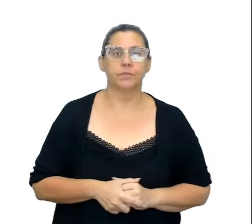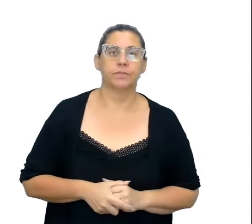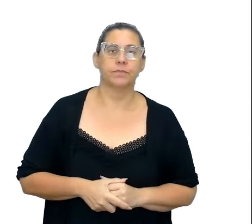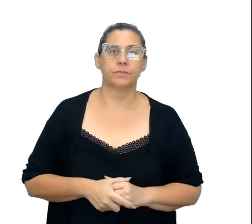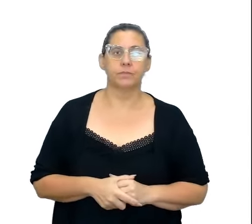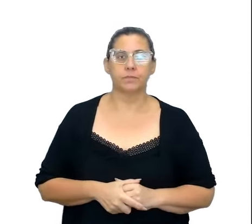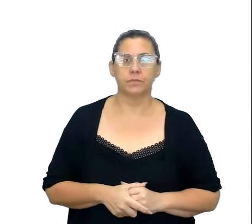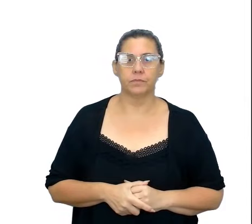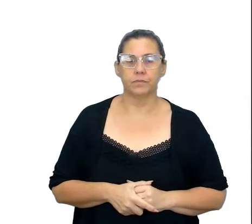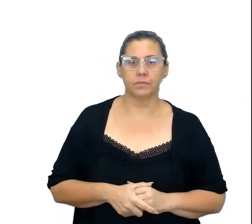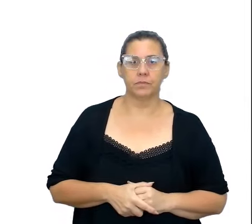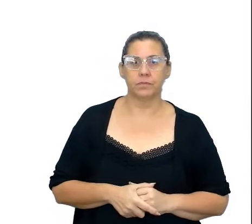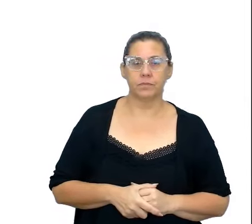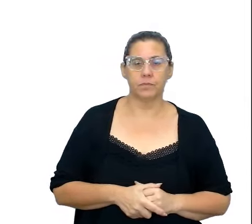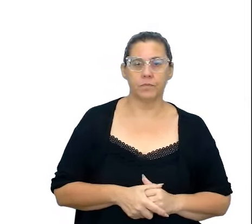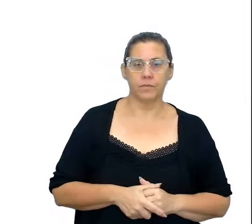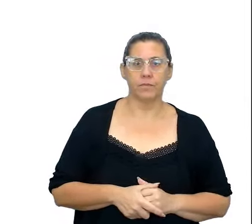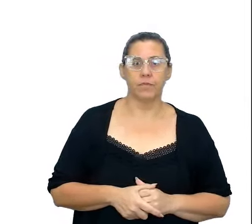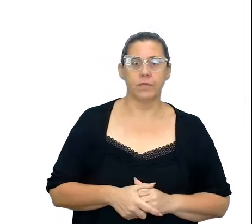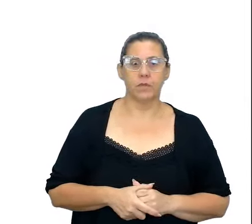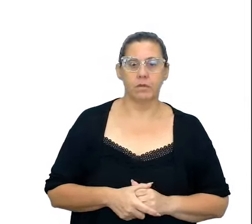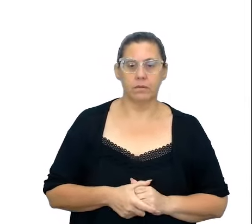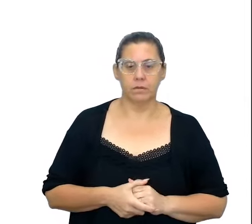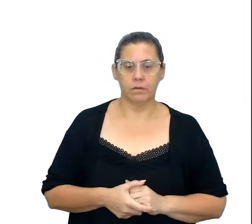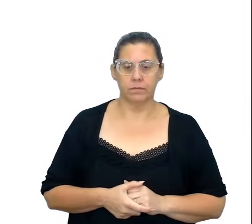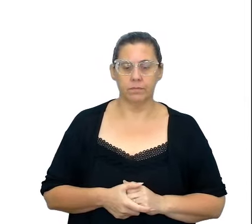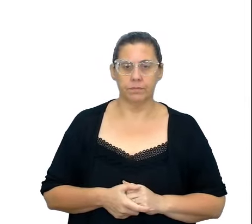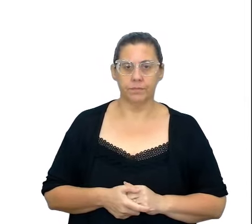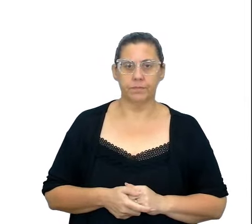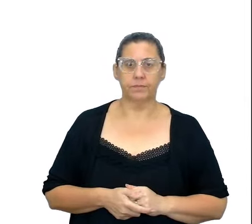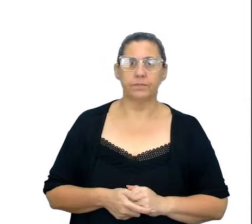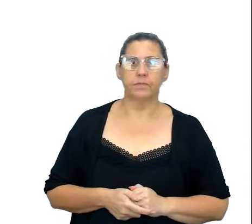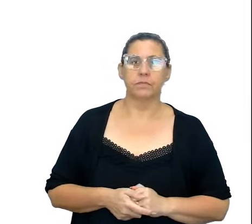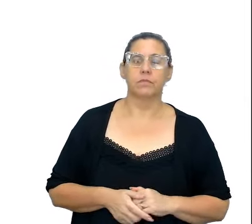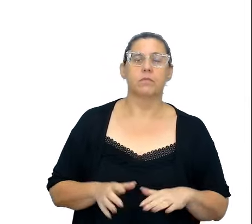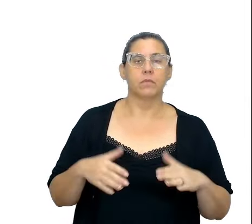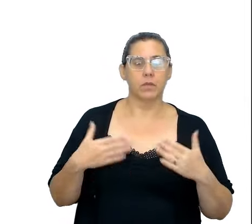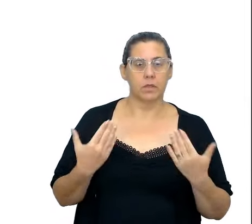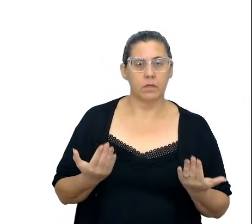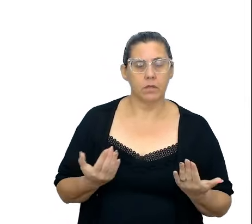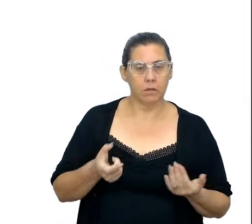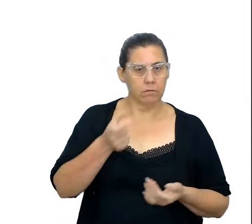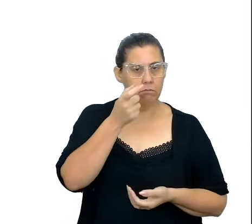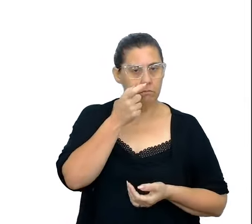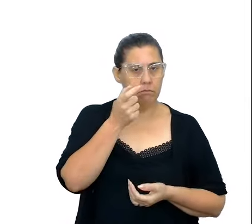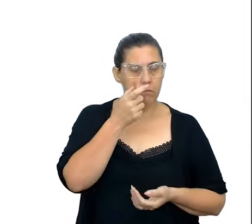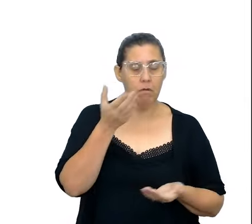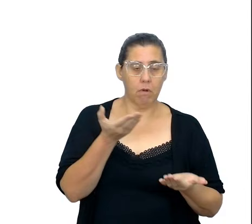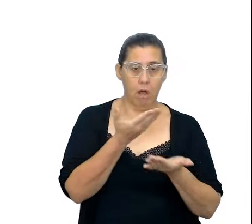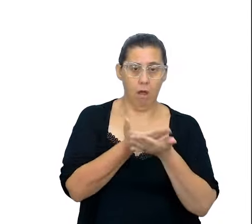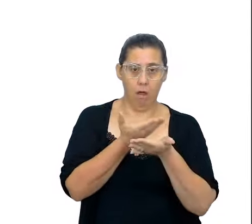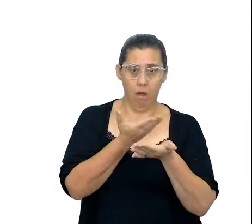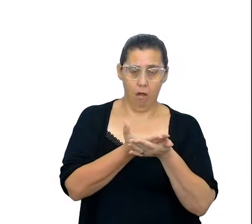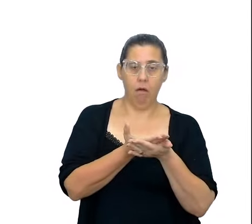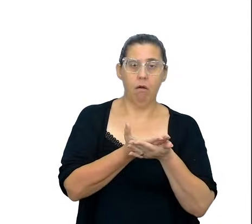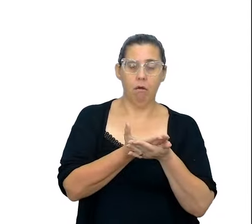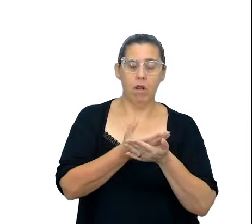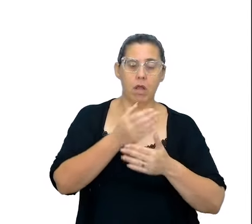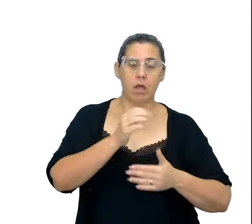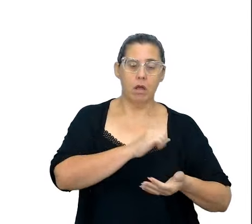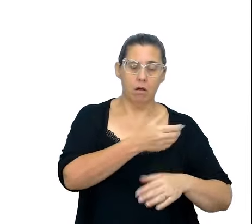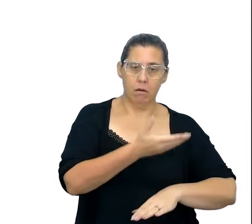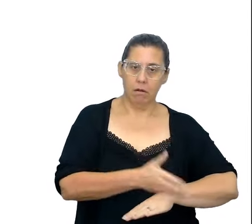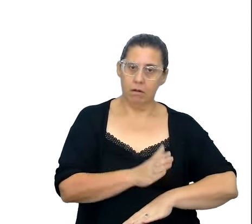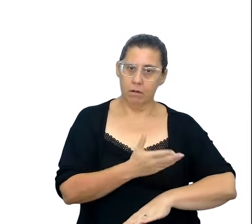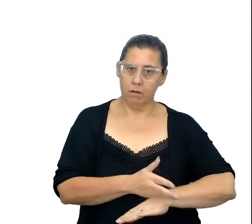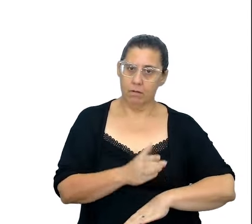no caso aqui do gênero narrativo, que é o gênero trabalhado aqui na nossa sequência, né? Então, a gente observa que nessa aula, a habilidade essencial,